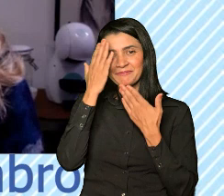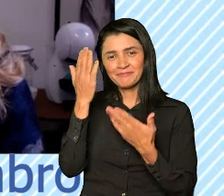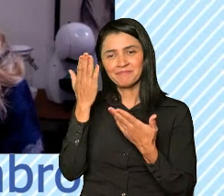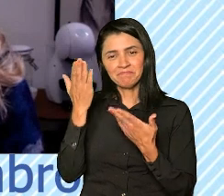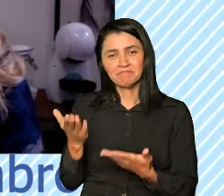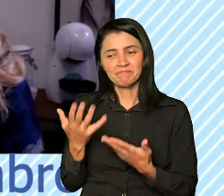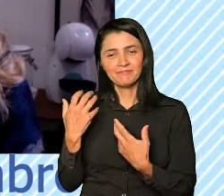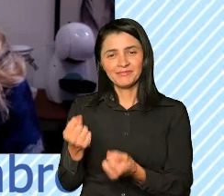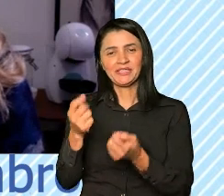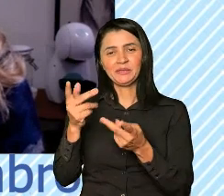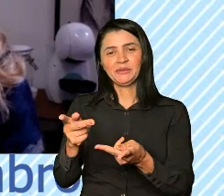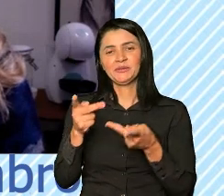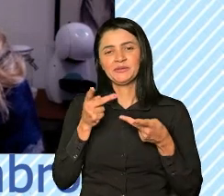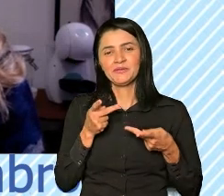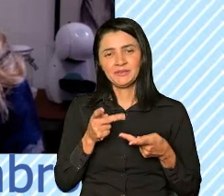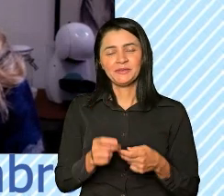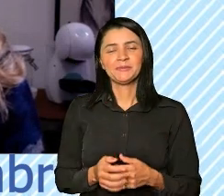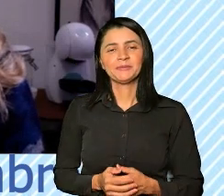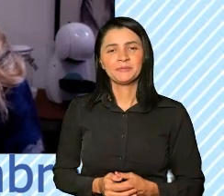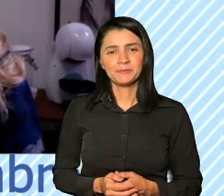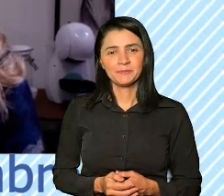ter aceito o convite.